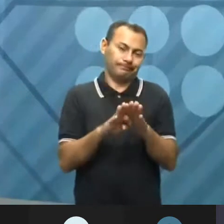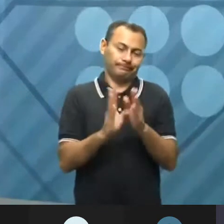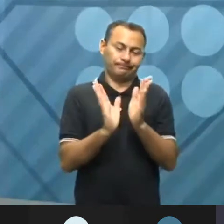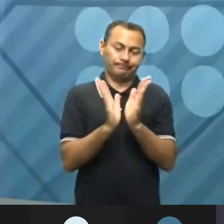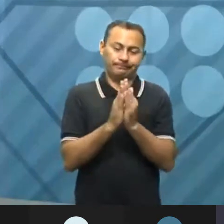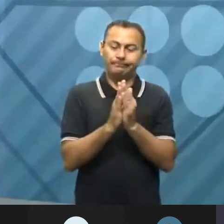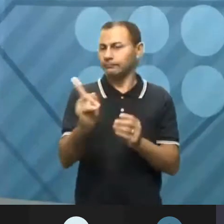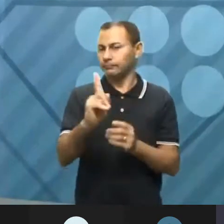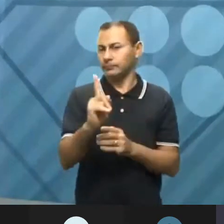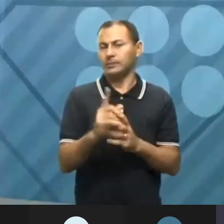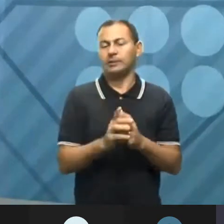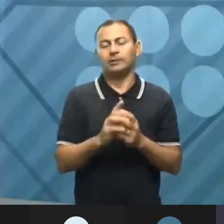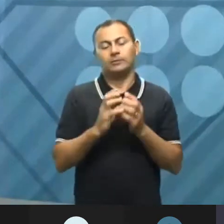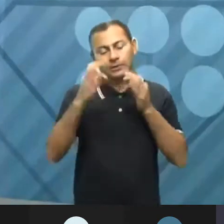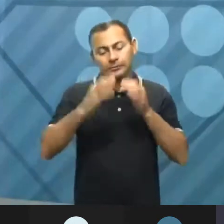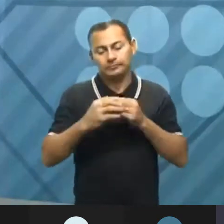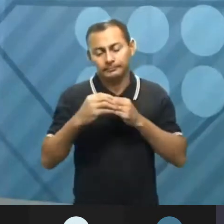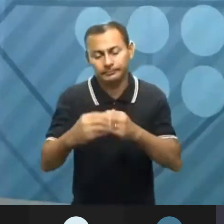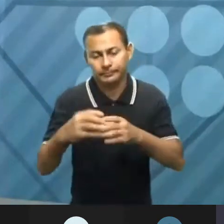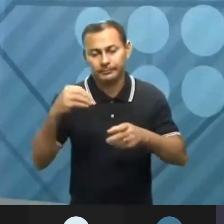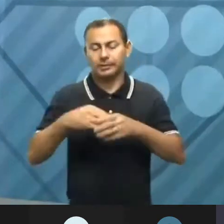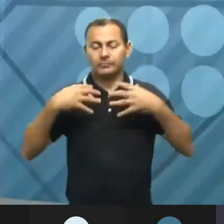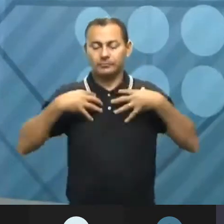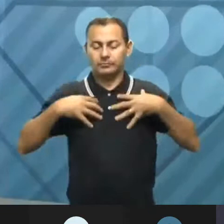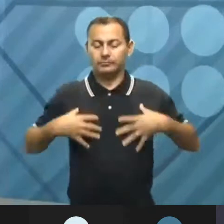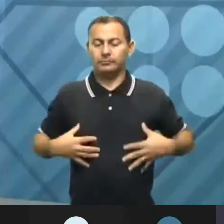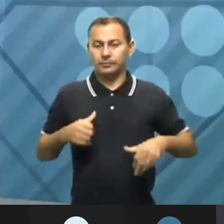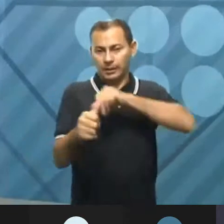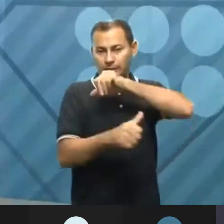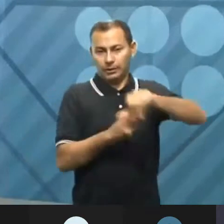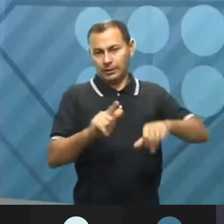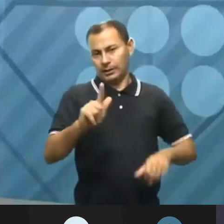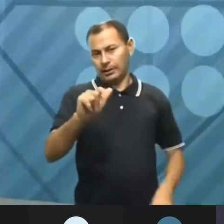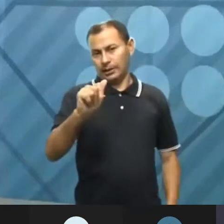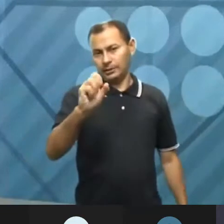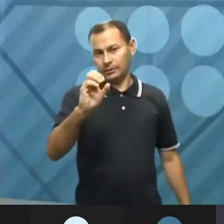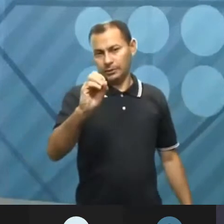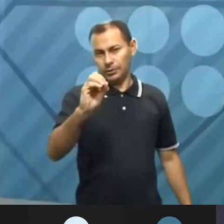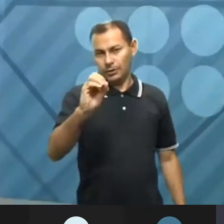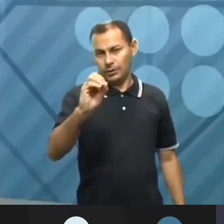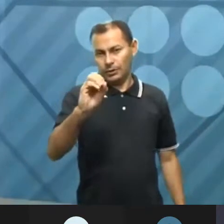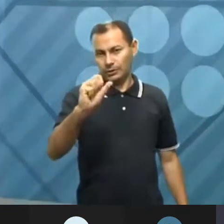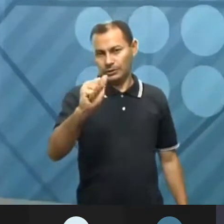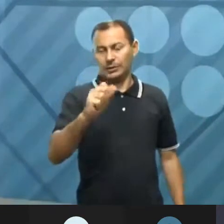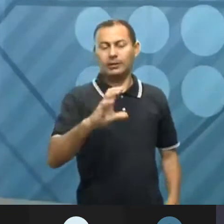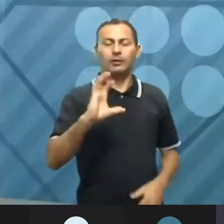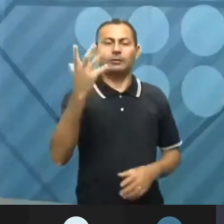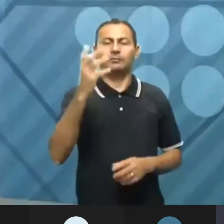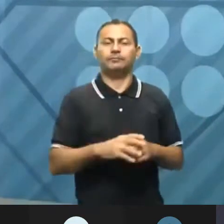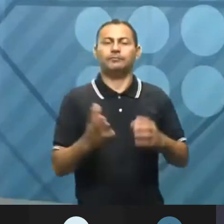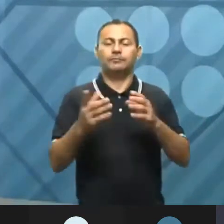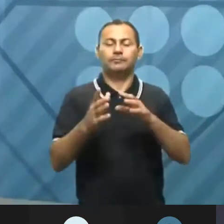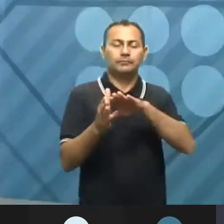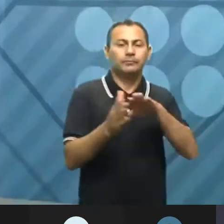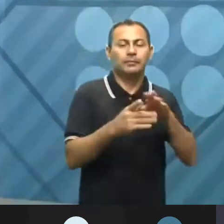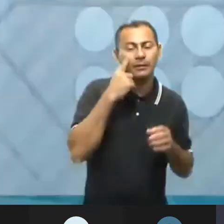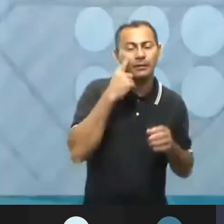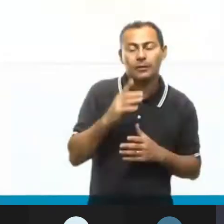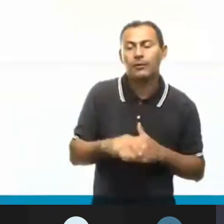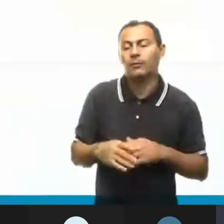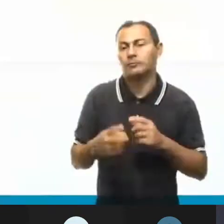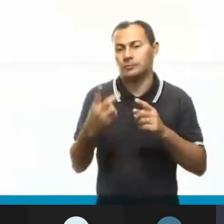é exatamente conduzir o ar até os pulmões para que as trocas gasosas elas aconteçam, ok? Então agora nós vamos então ver qual